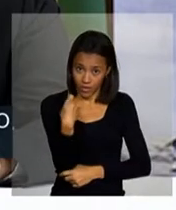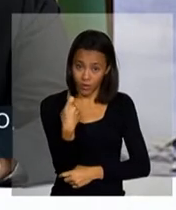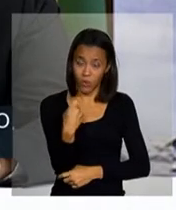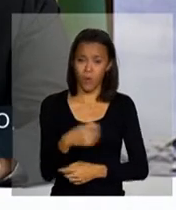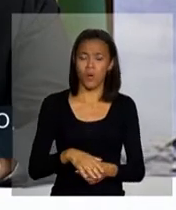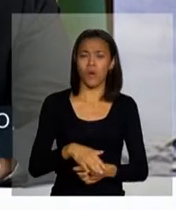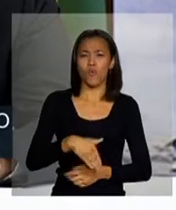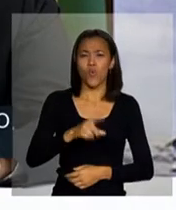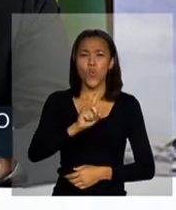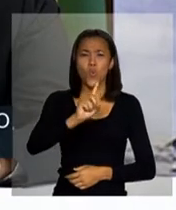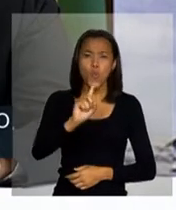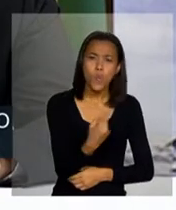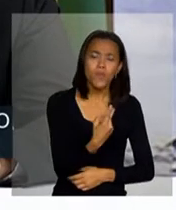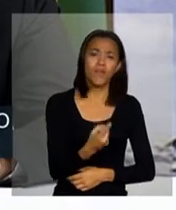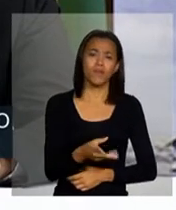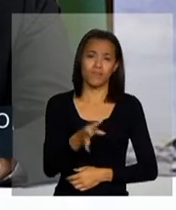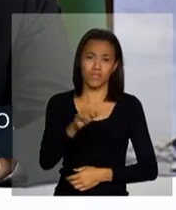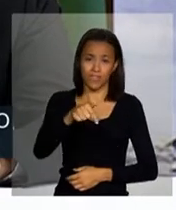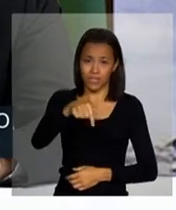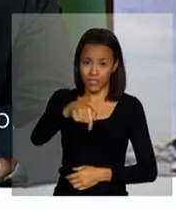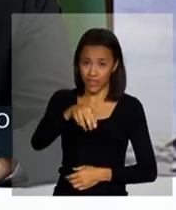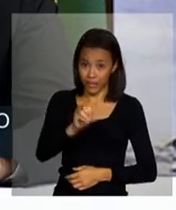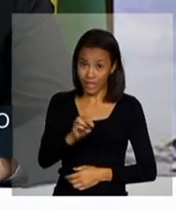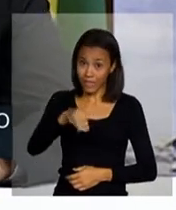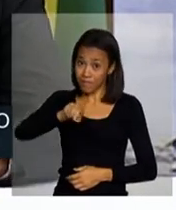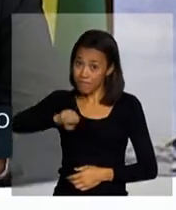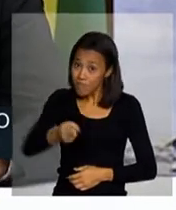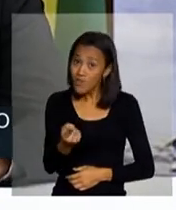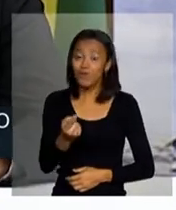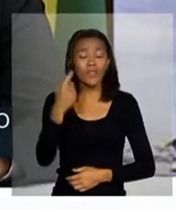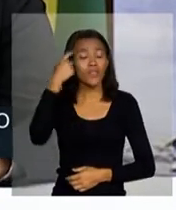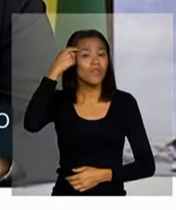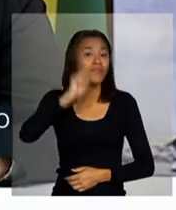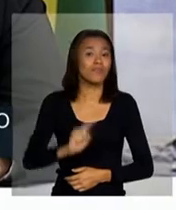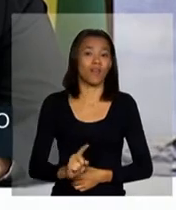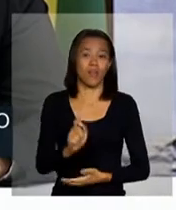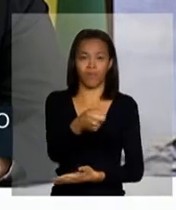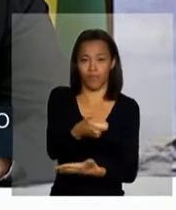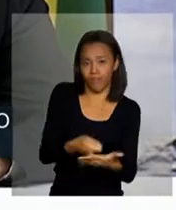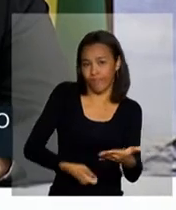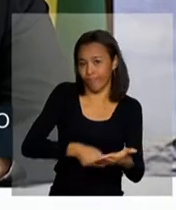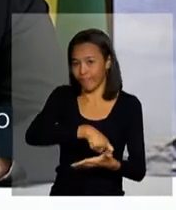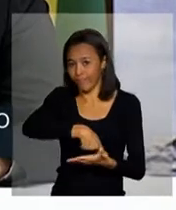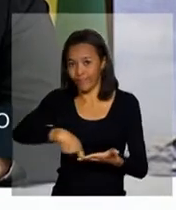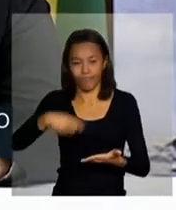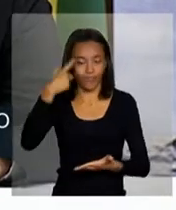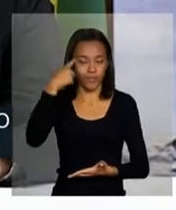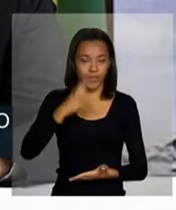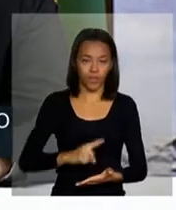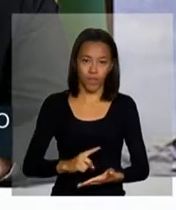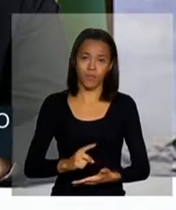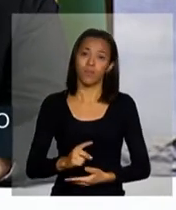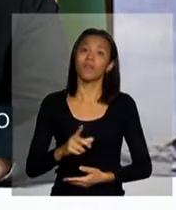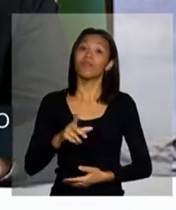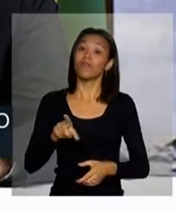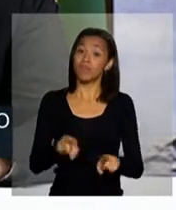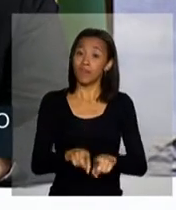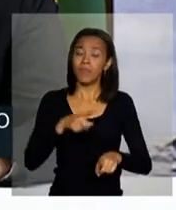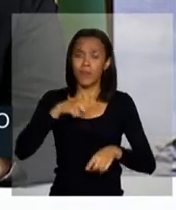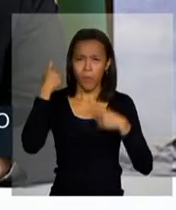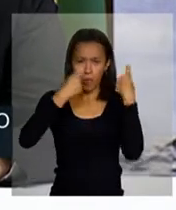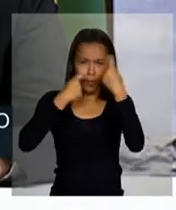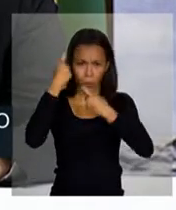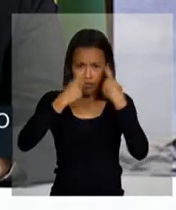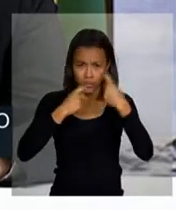mil inscritos no Ministério da Pesca, que não sabem sequer ler e escrever. Agora, há uma preocupação grande